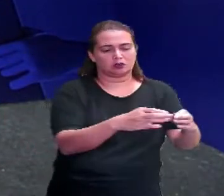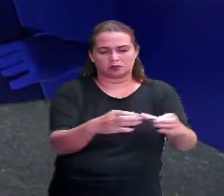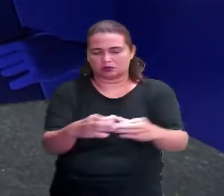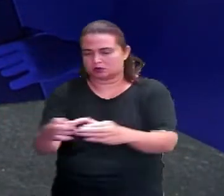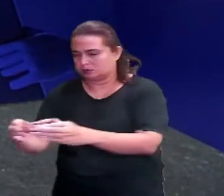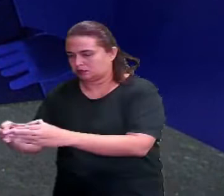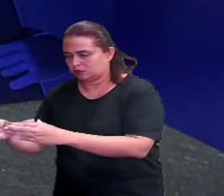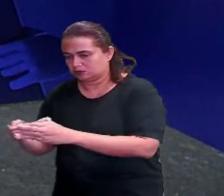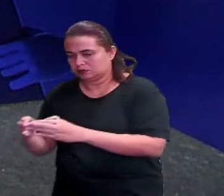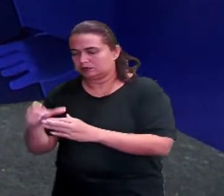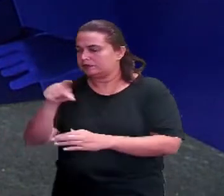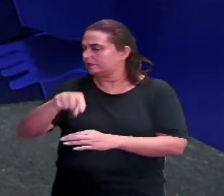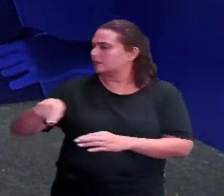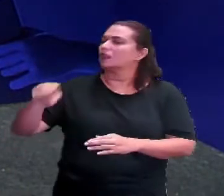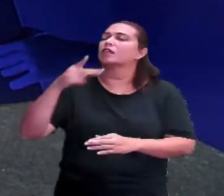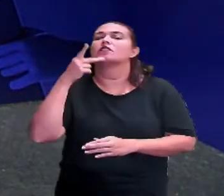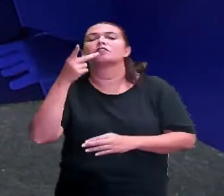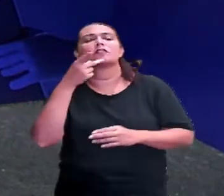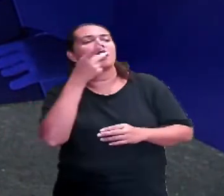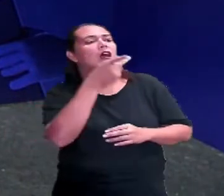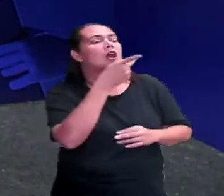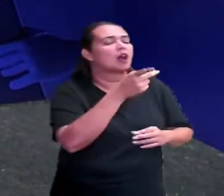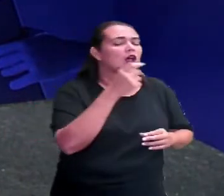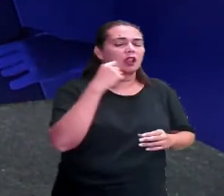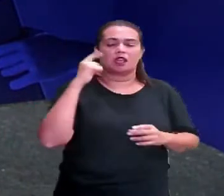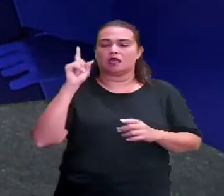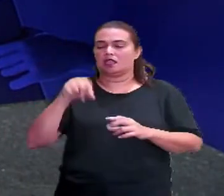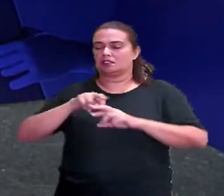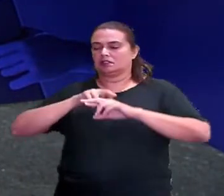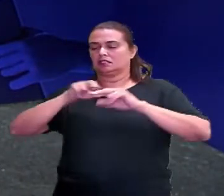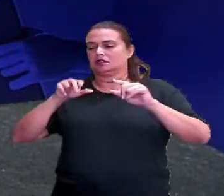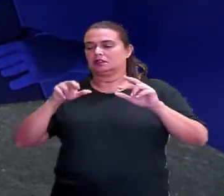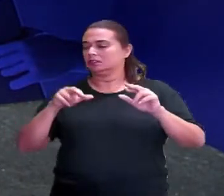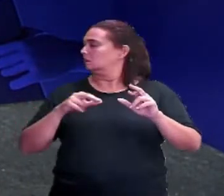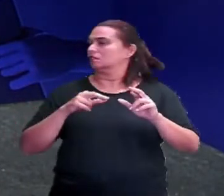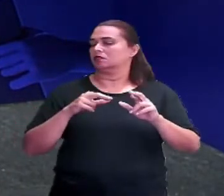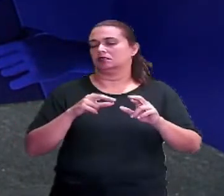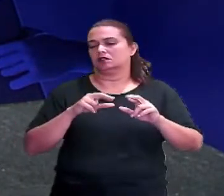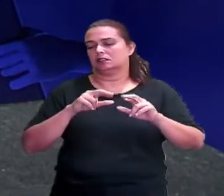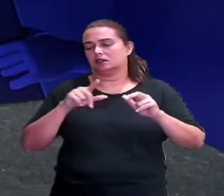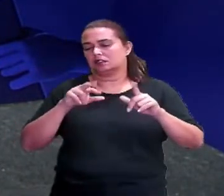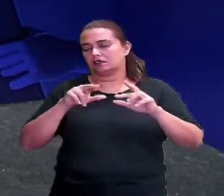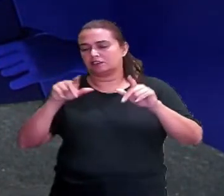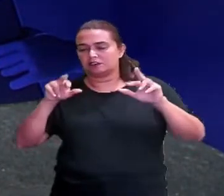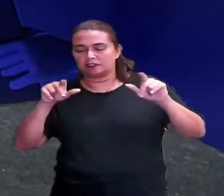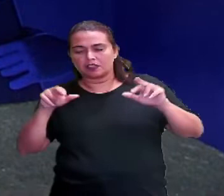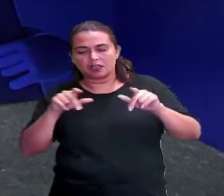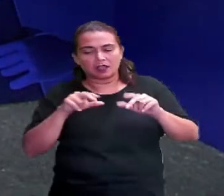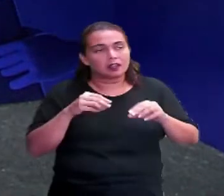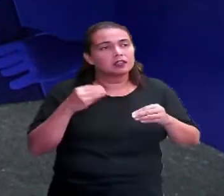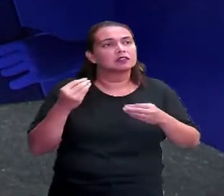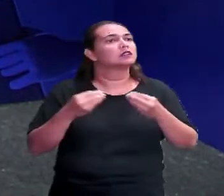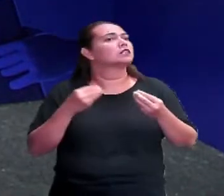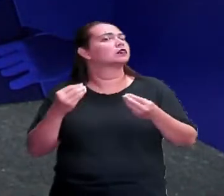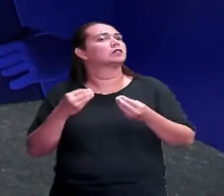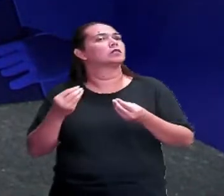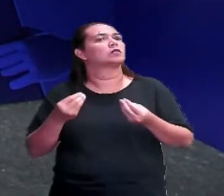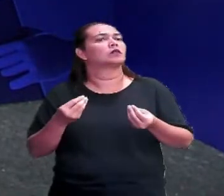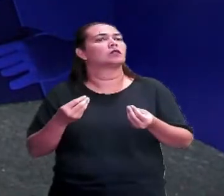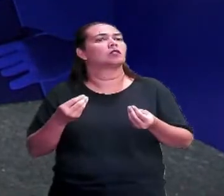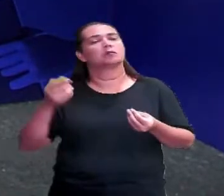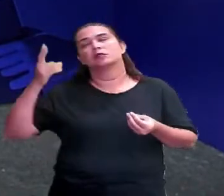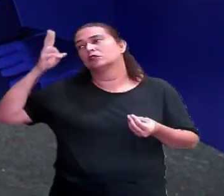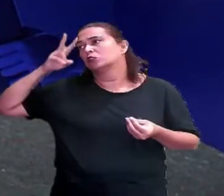falante. Então, embora tenhamos visto como as gírias variam histórica e geograficamente, no caso da variação